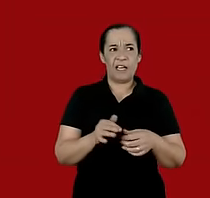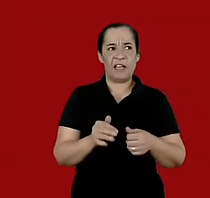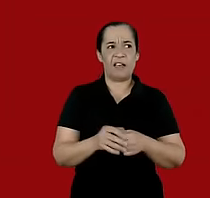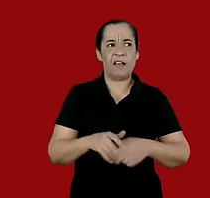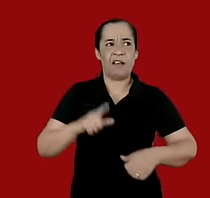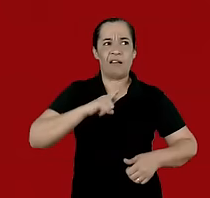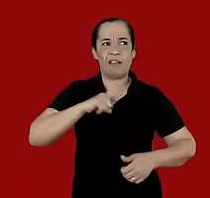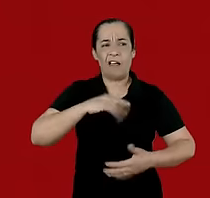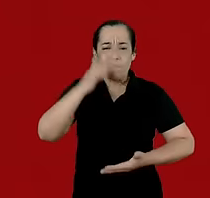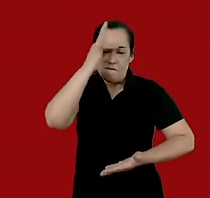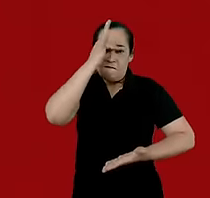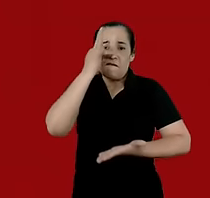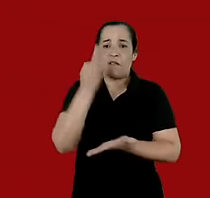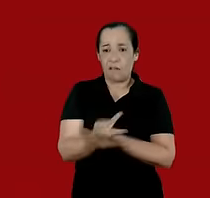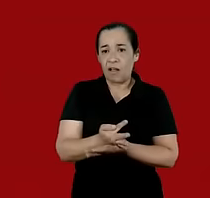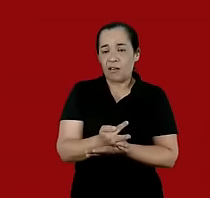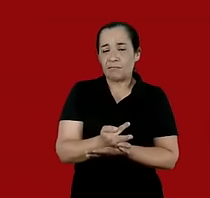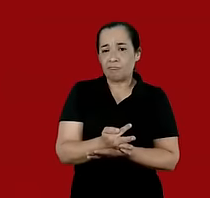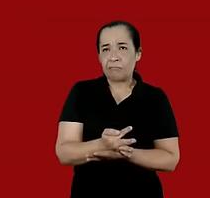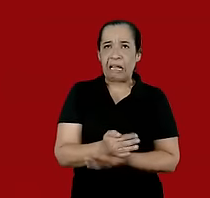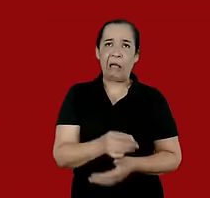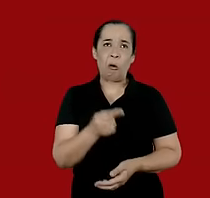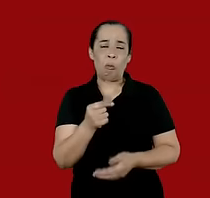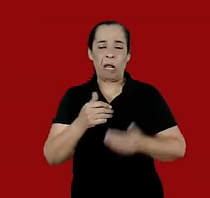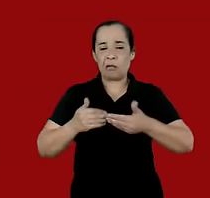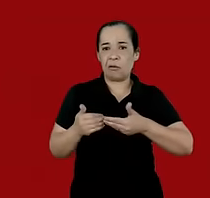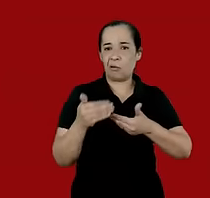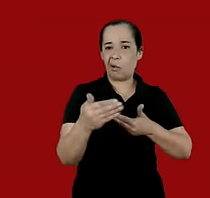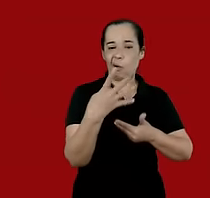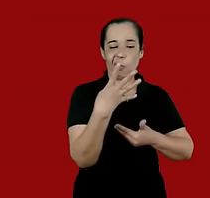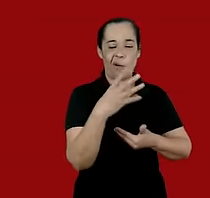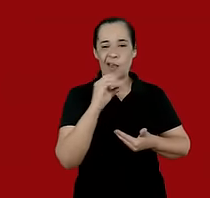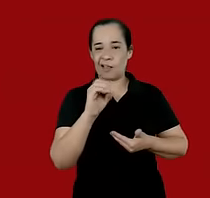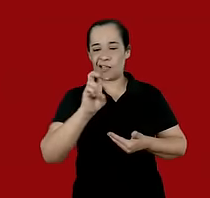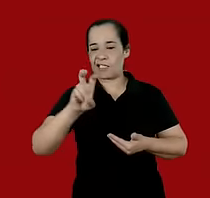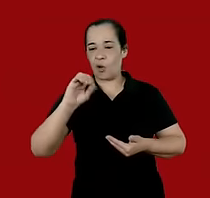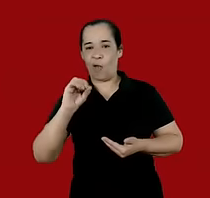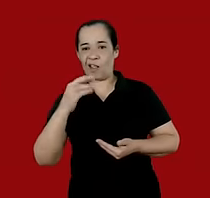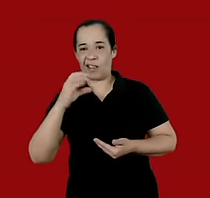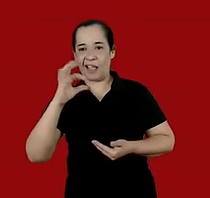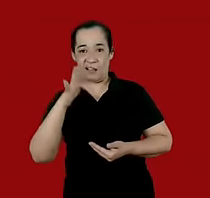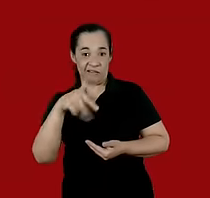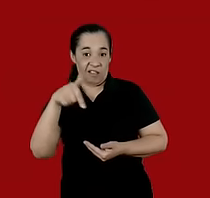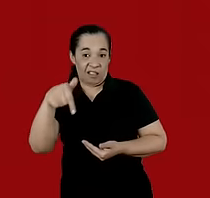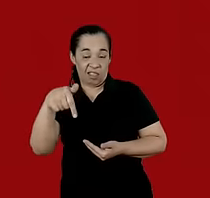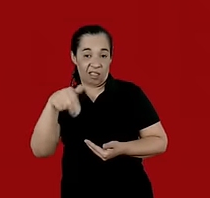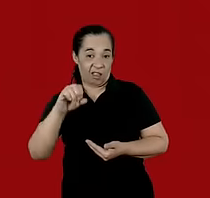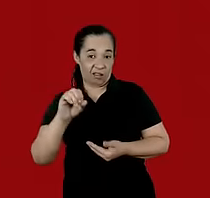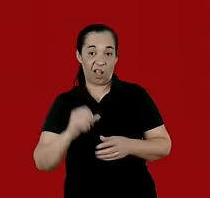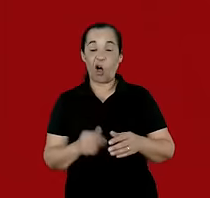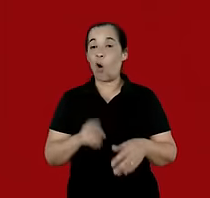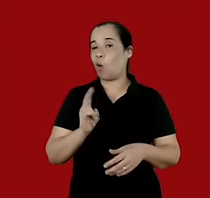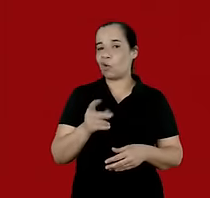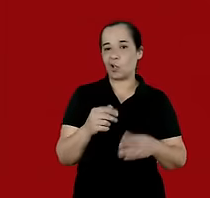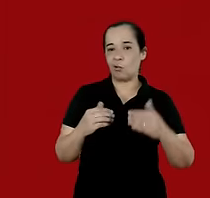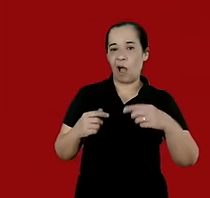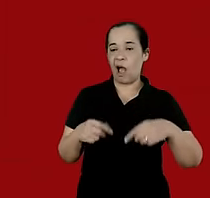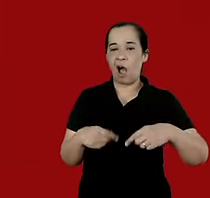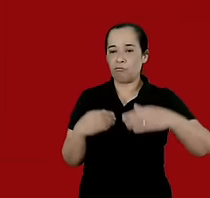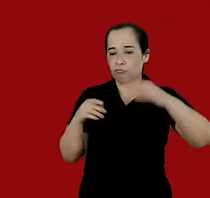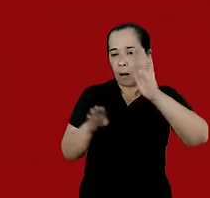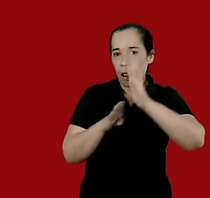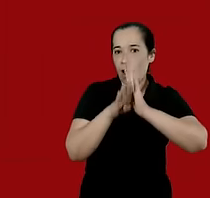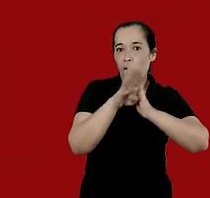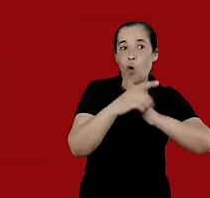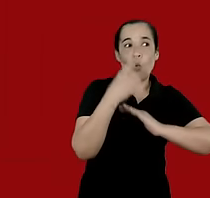essa empresa que tá negociando a um preço lucro de 40 50 70 vai continuar crescendo uma empresa que vale 1 trilhão 2 trilhões e me vai